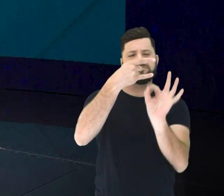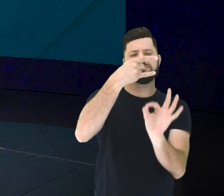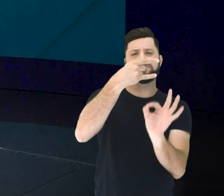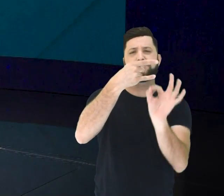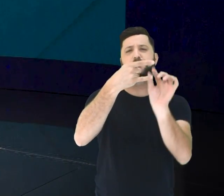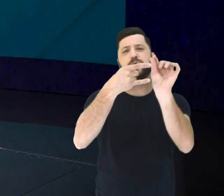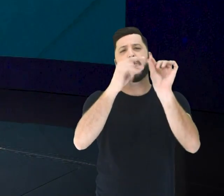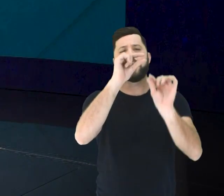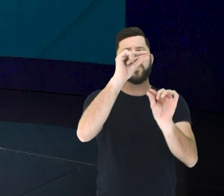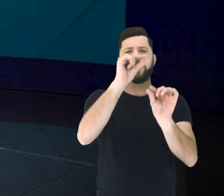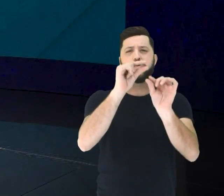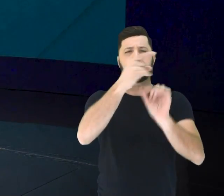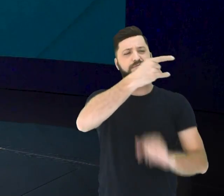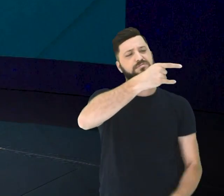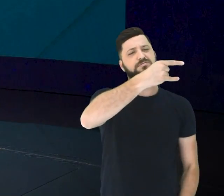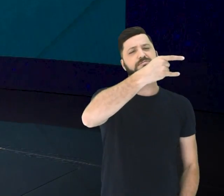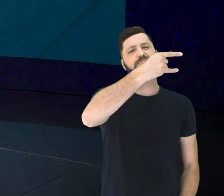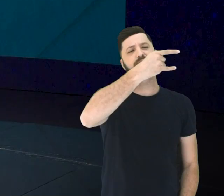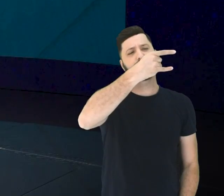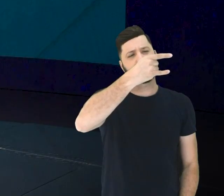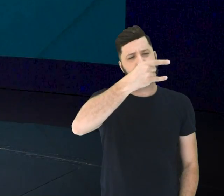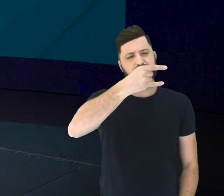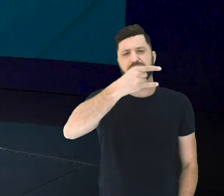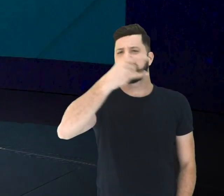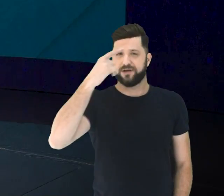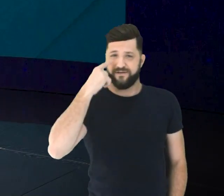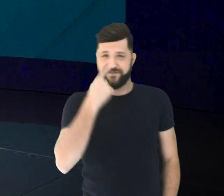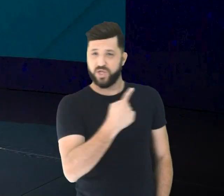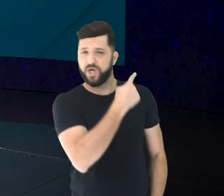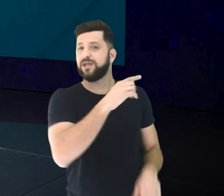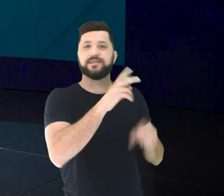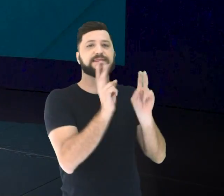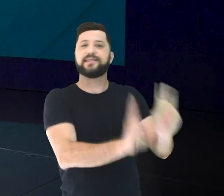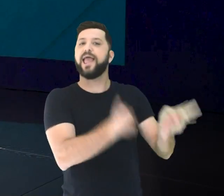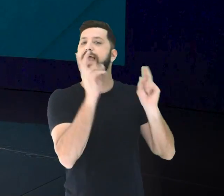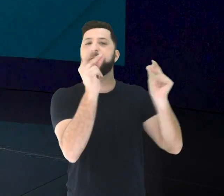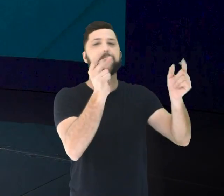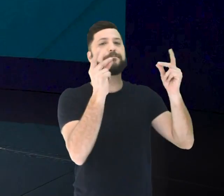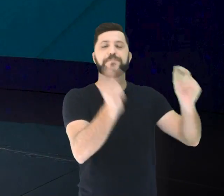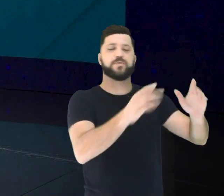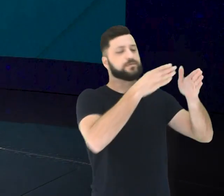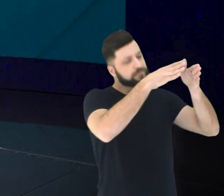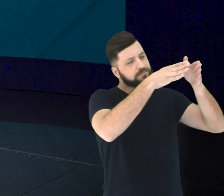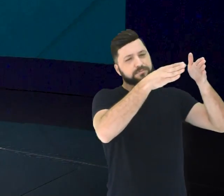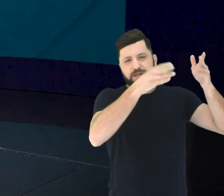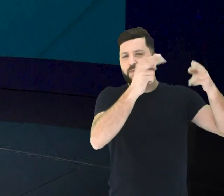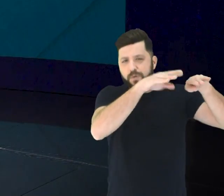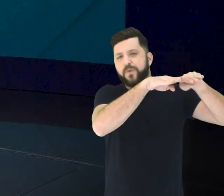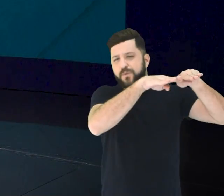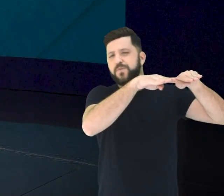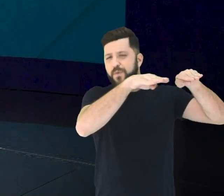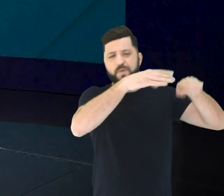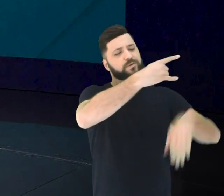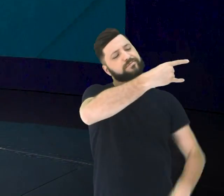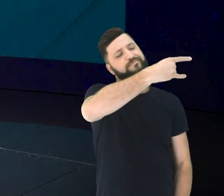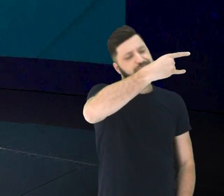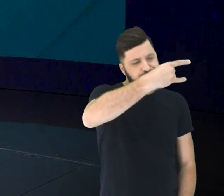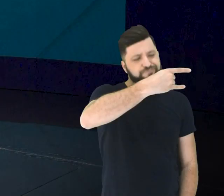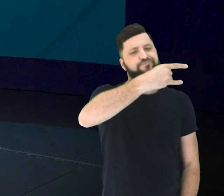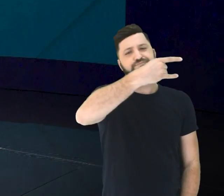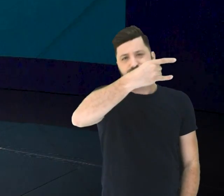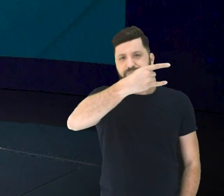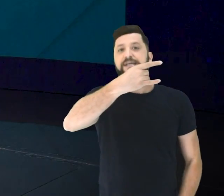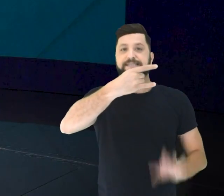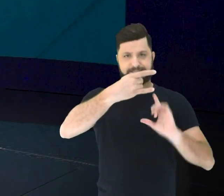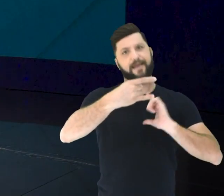as barras de tendência não tem continuidade mercado não consegue construir o movimento continuou forte para o mesmo lado apesar de eventualmente